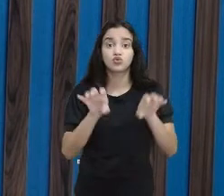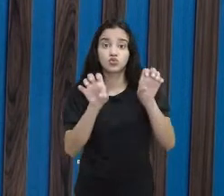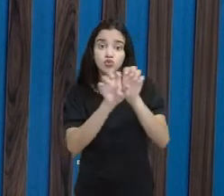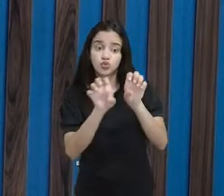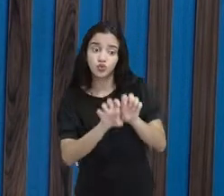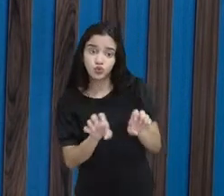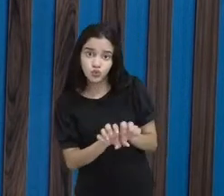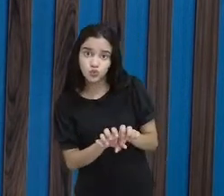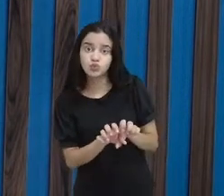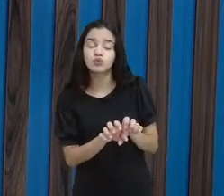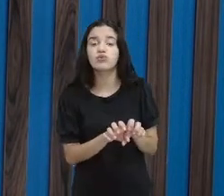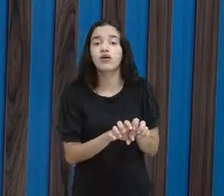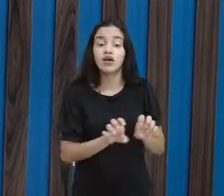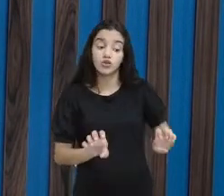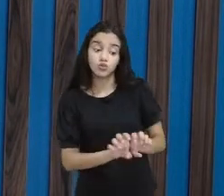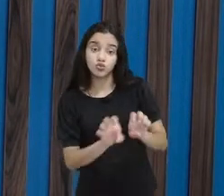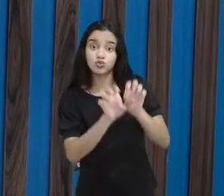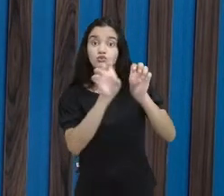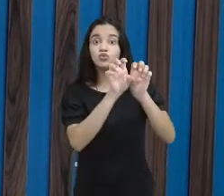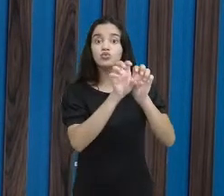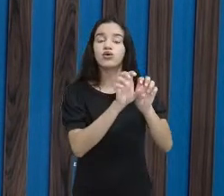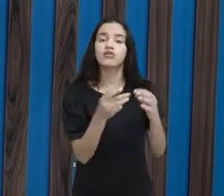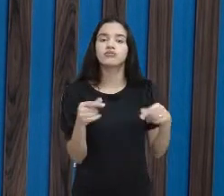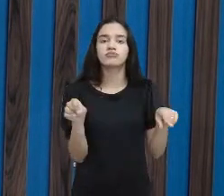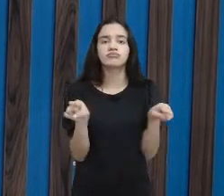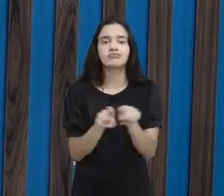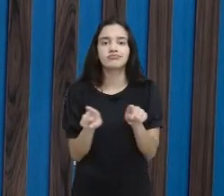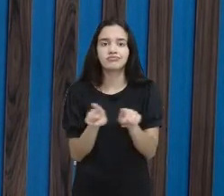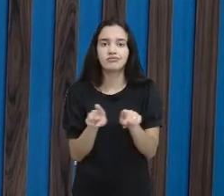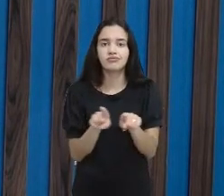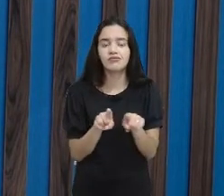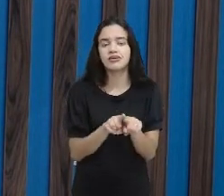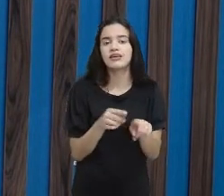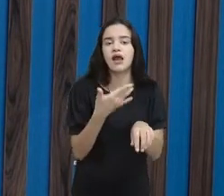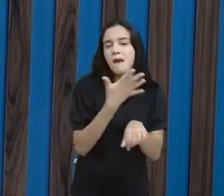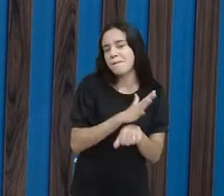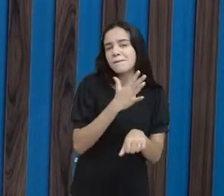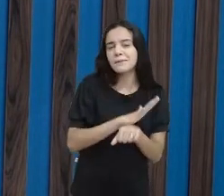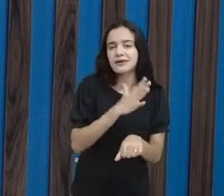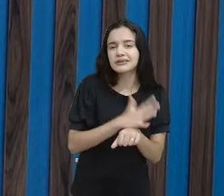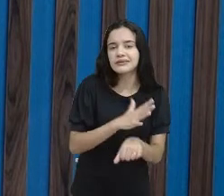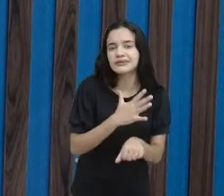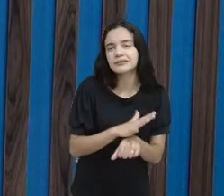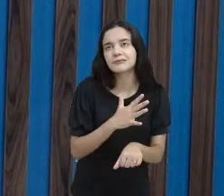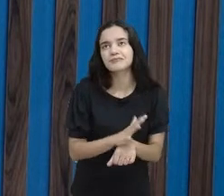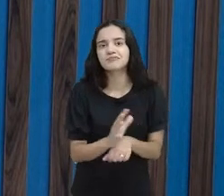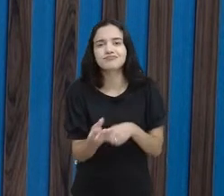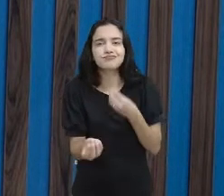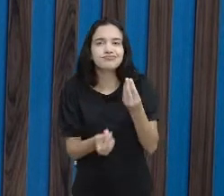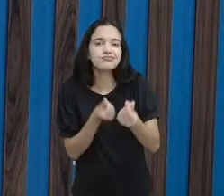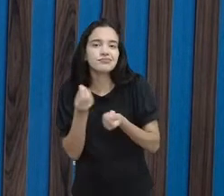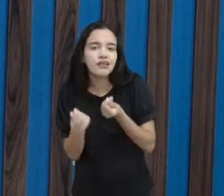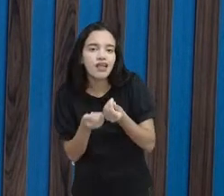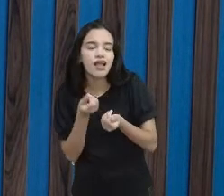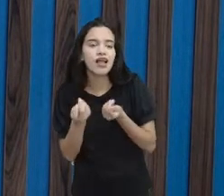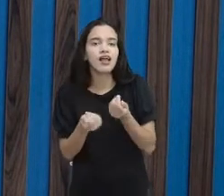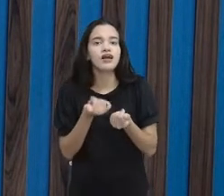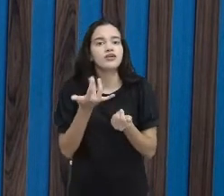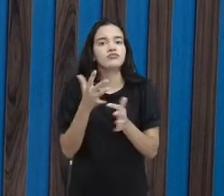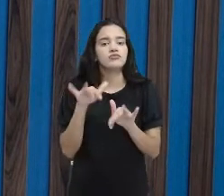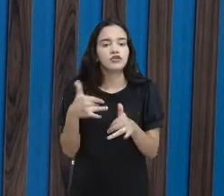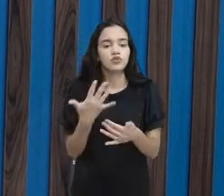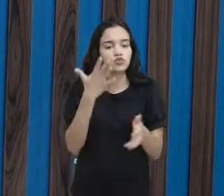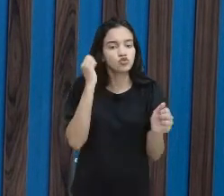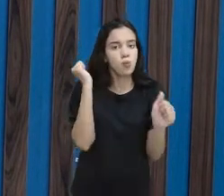de oficializar ali uma estrutura e deixar essa prática, digamos que com uma cara mais séria, né,